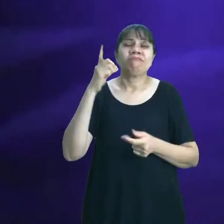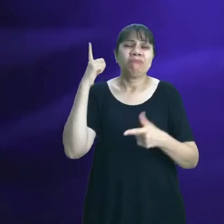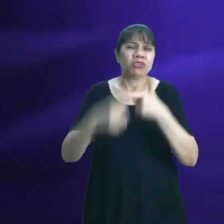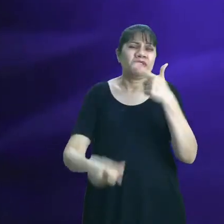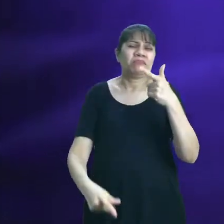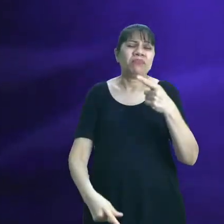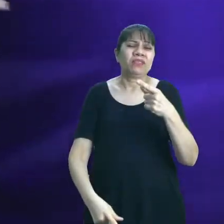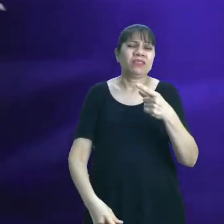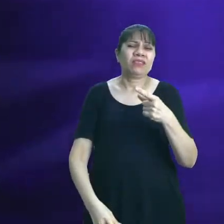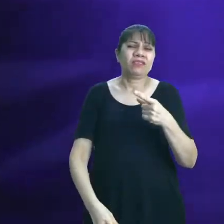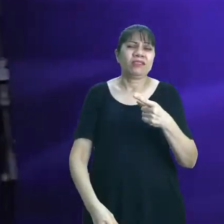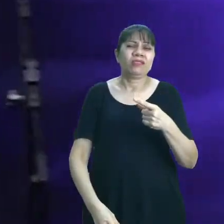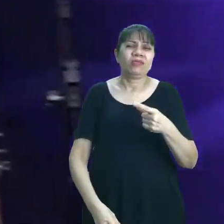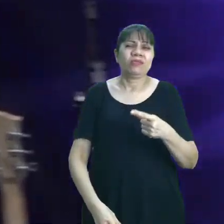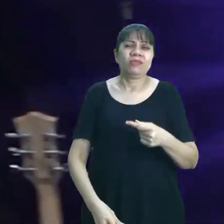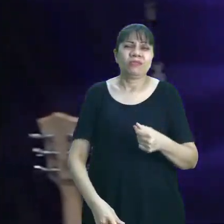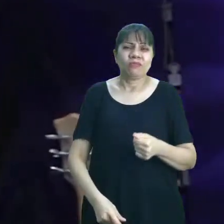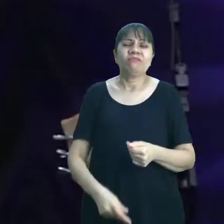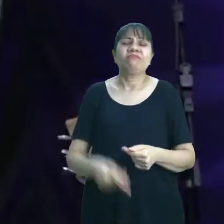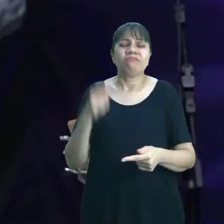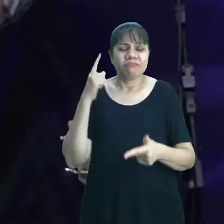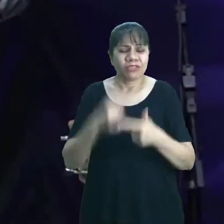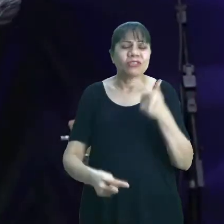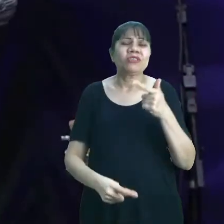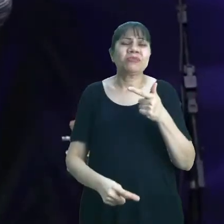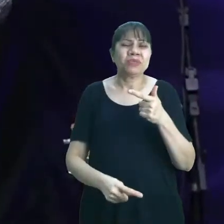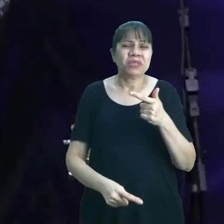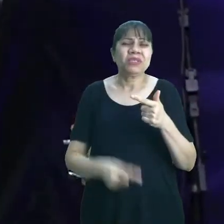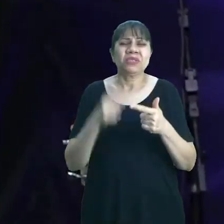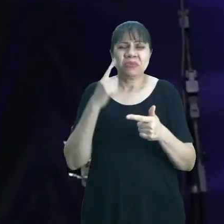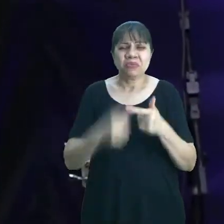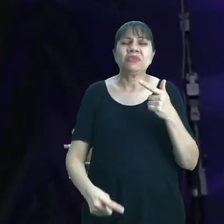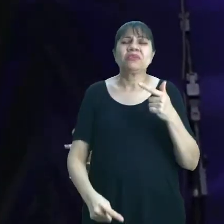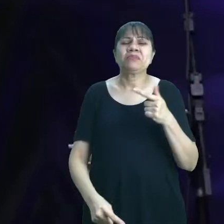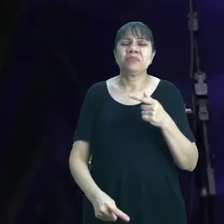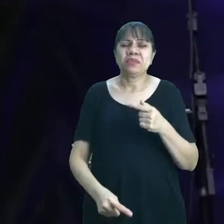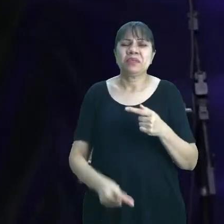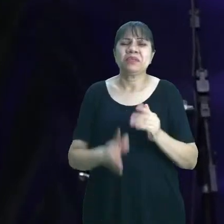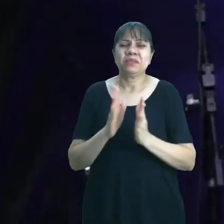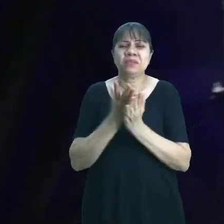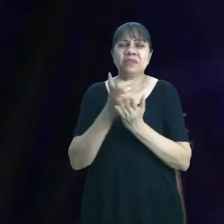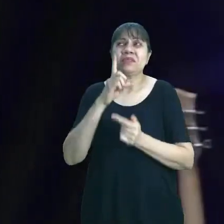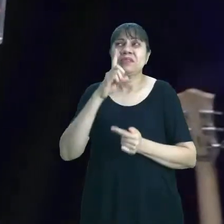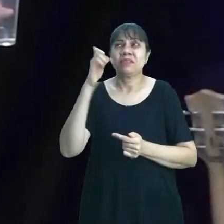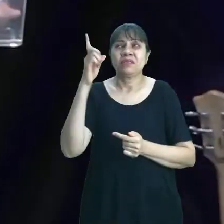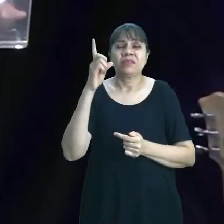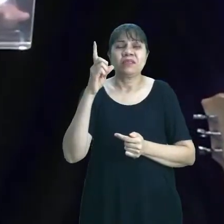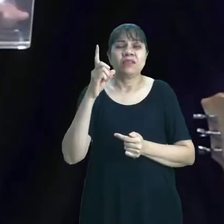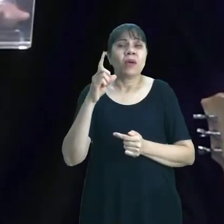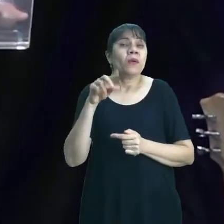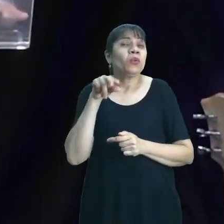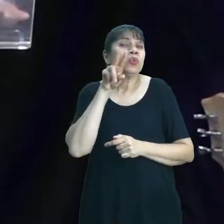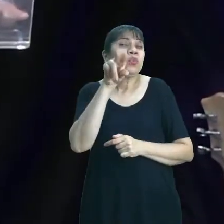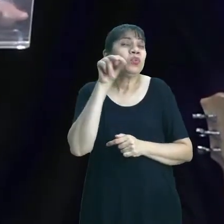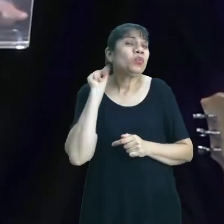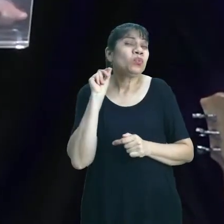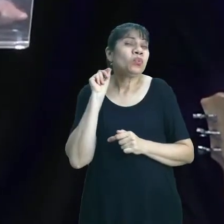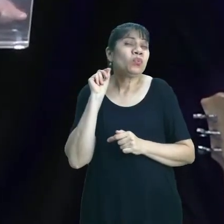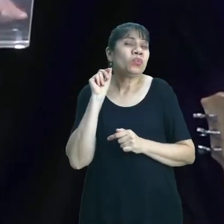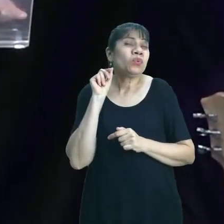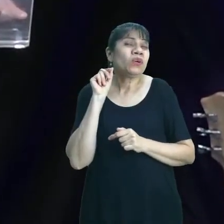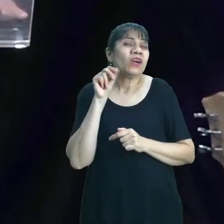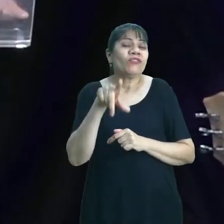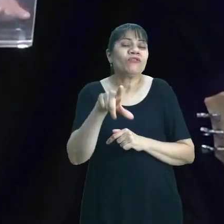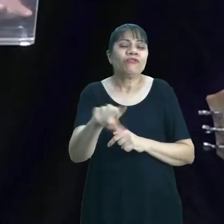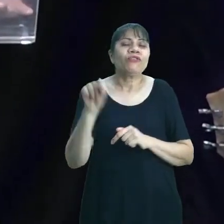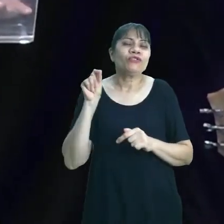fazer isso e fizeram isso, confiscaram as Escrituras, mas nunca vão conseguir arrancá-la dos